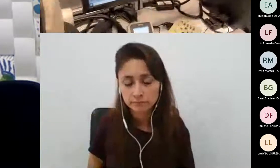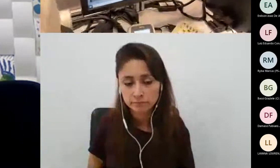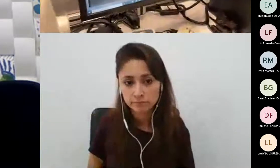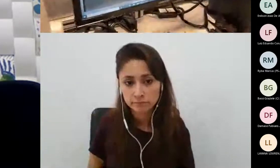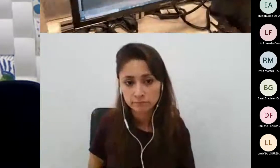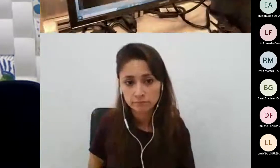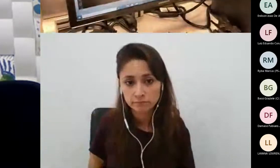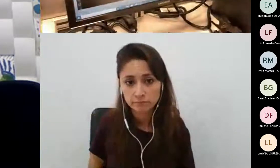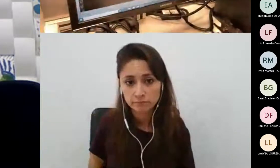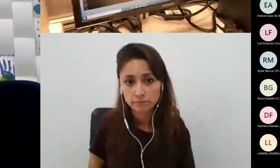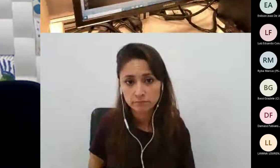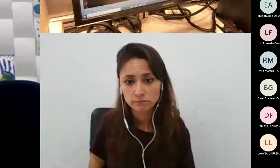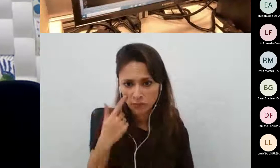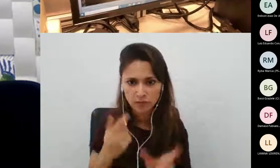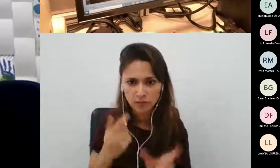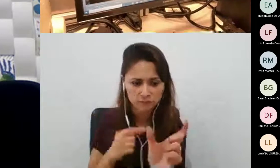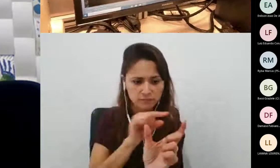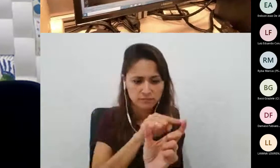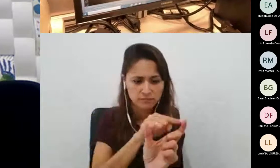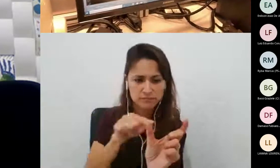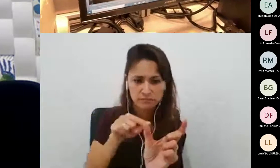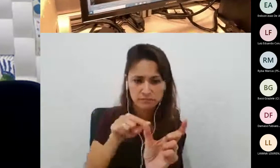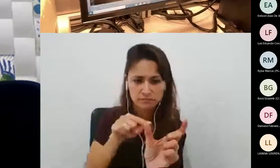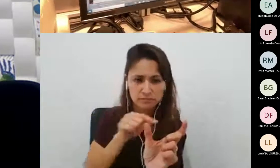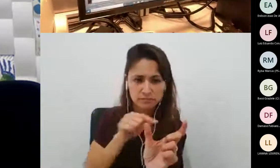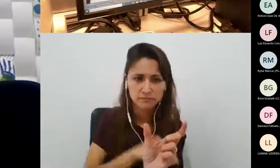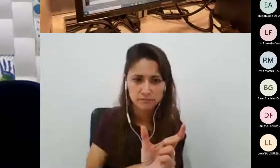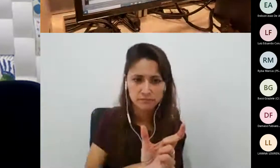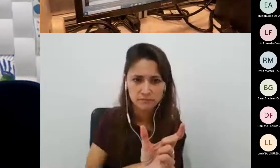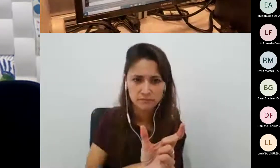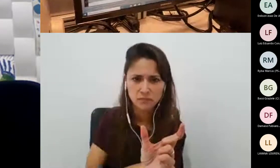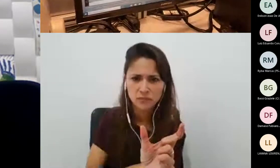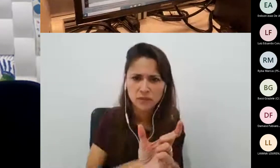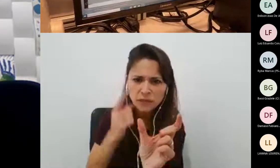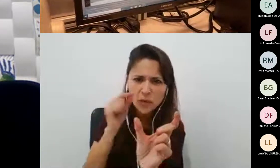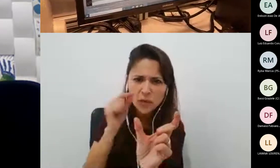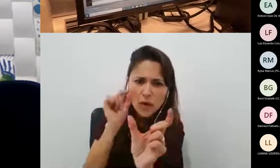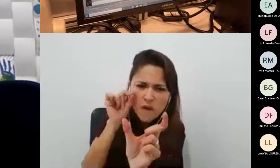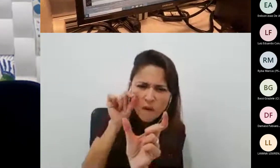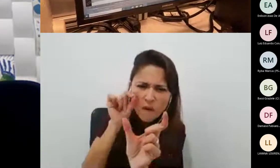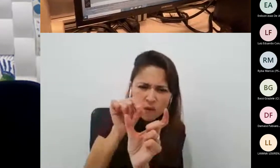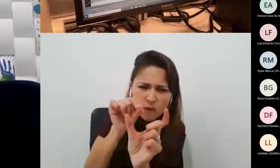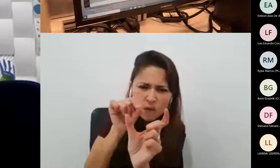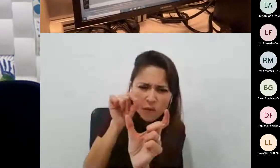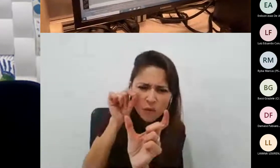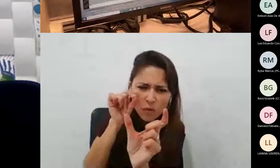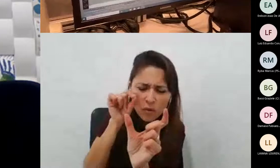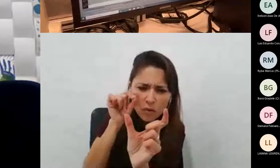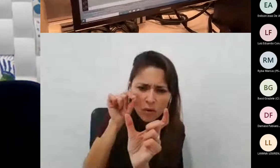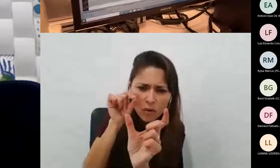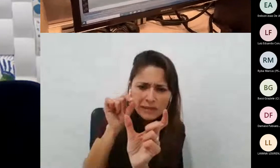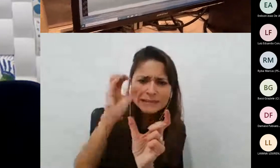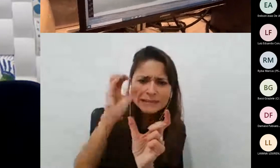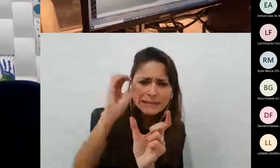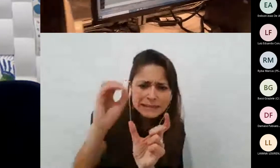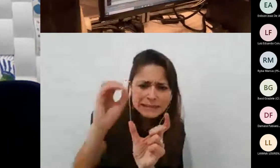uma peça com um furo de diâmetro extremamente pequeno, 0,2,